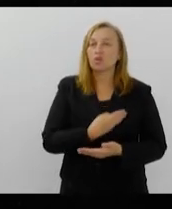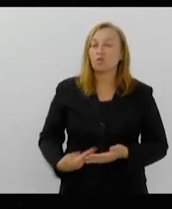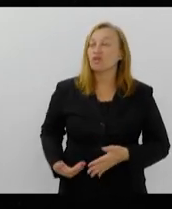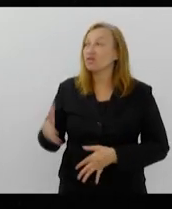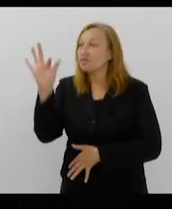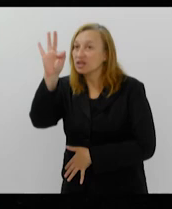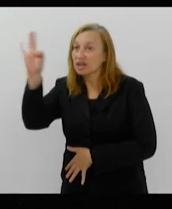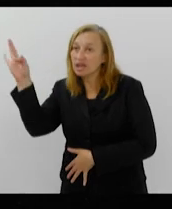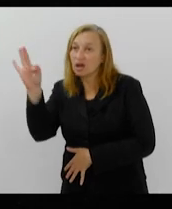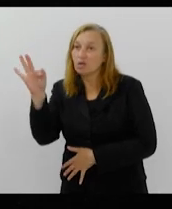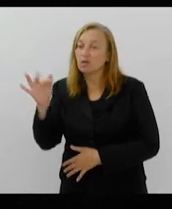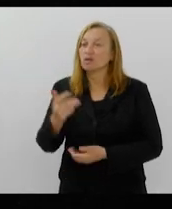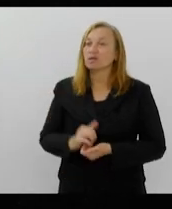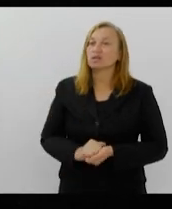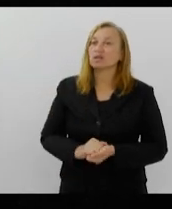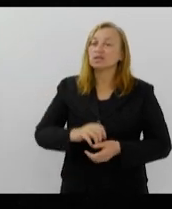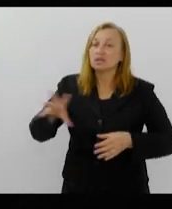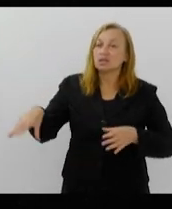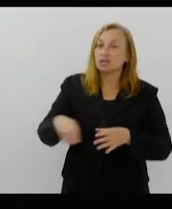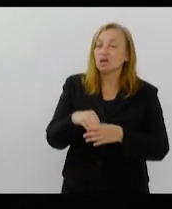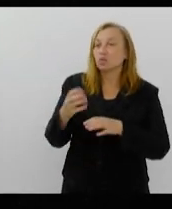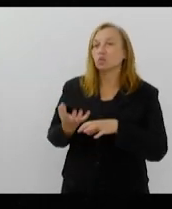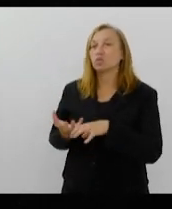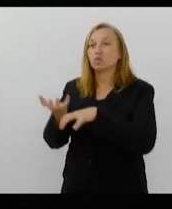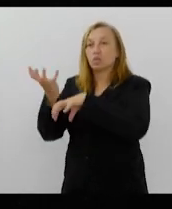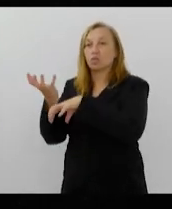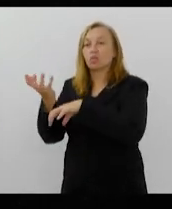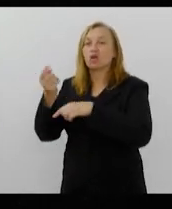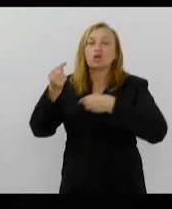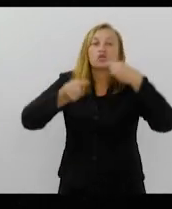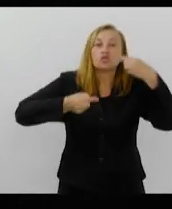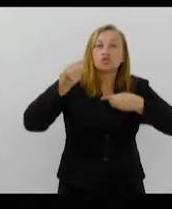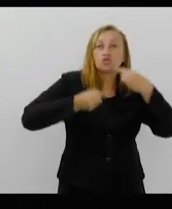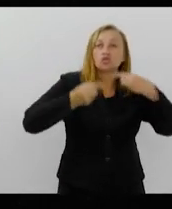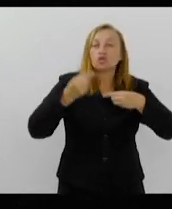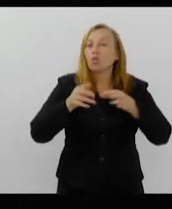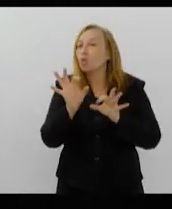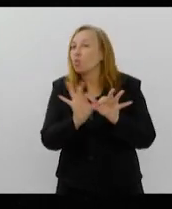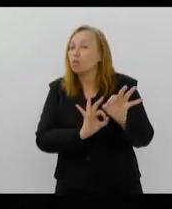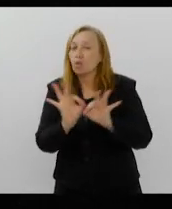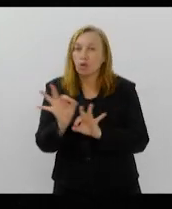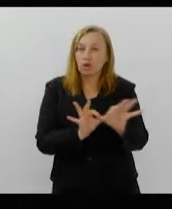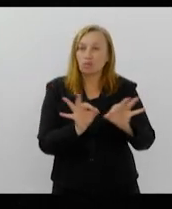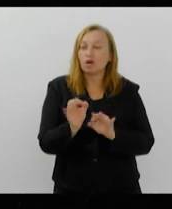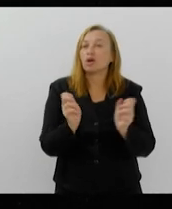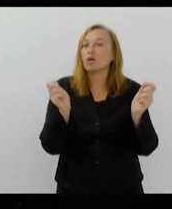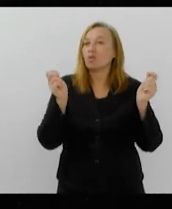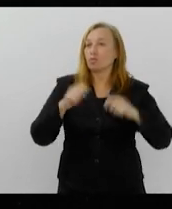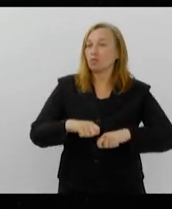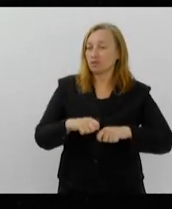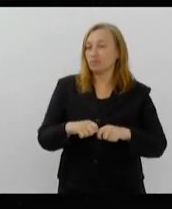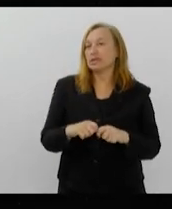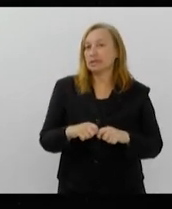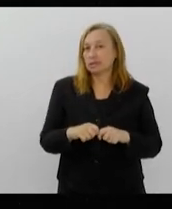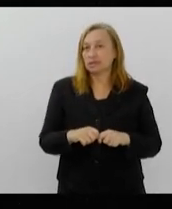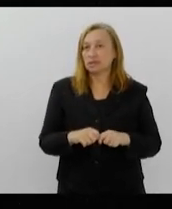está fazendo, dentro do Congresso, um grande debate sobre um programa que possibilite, né,